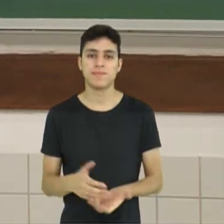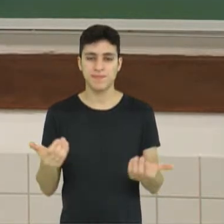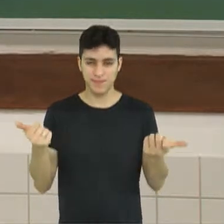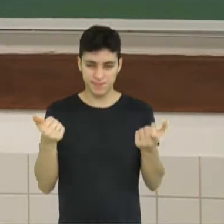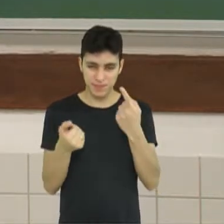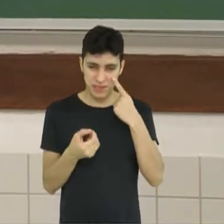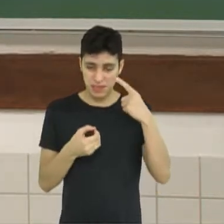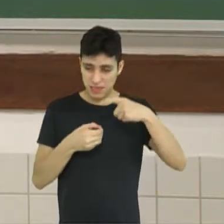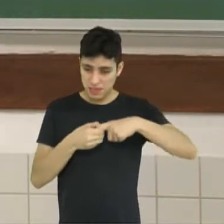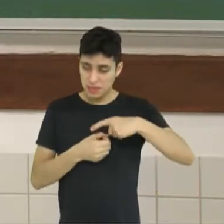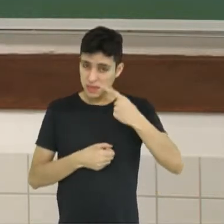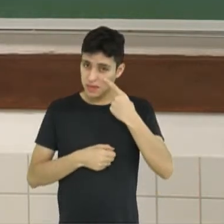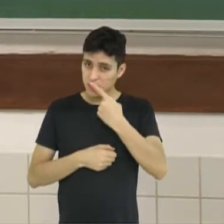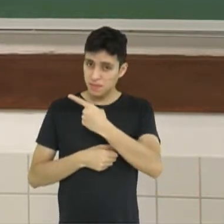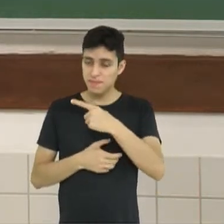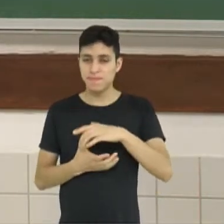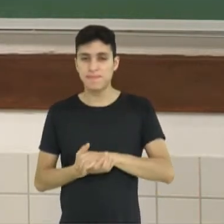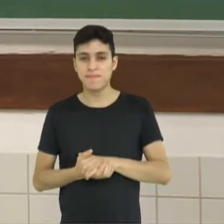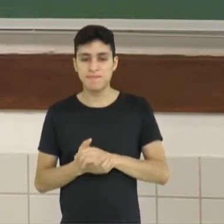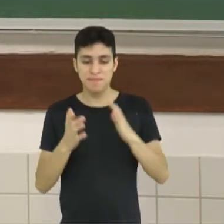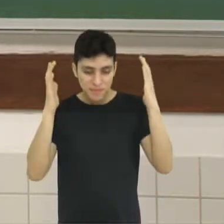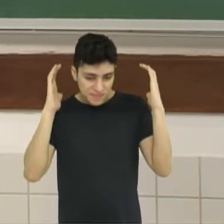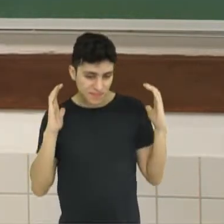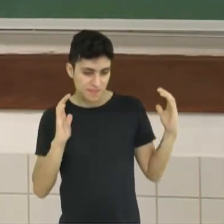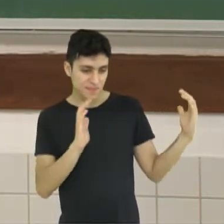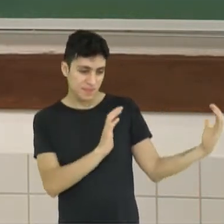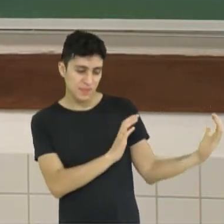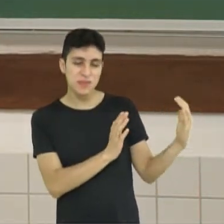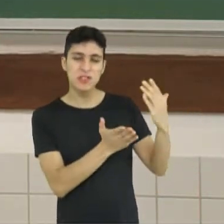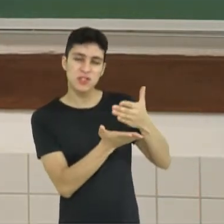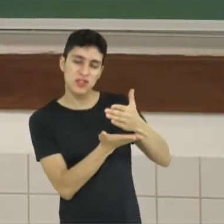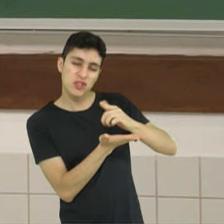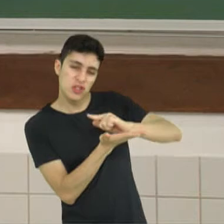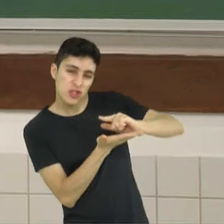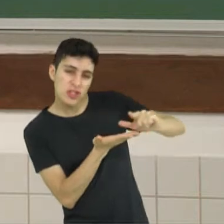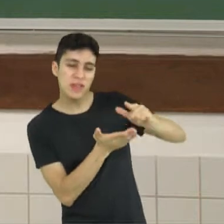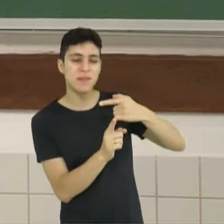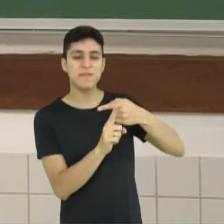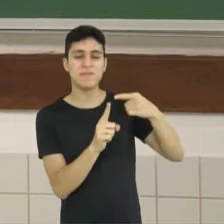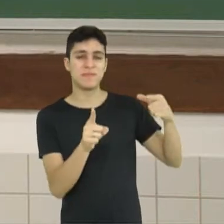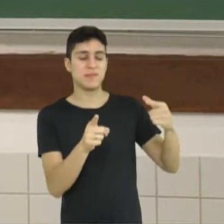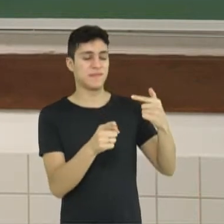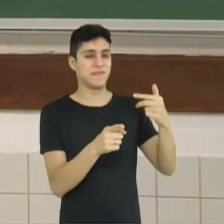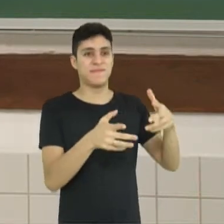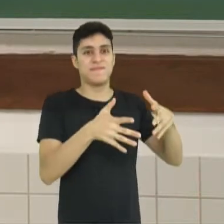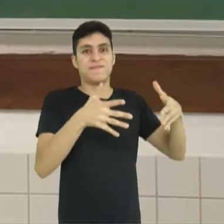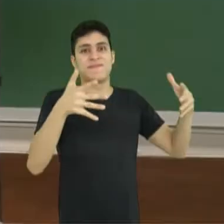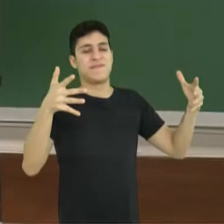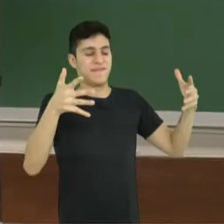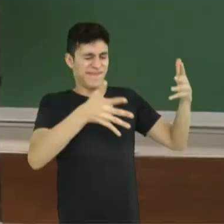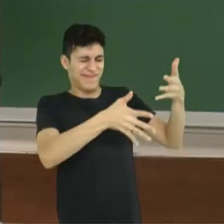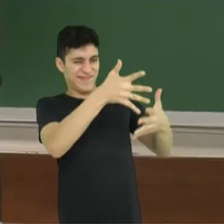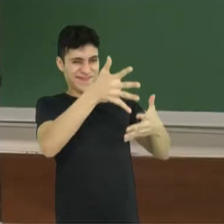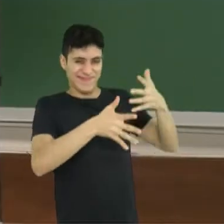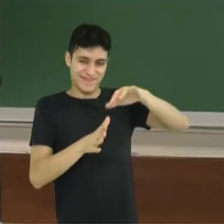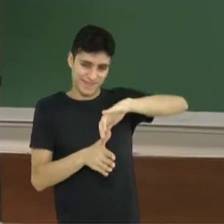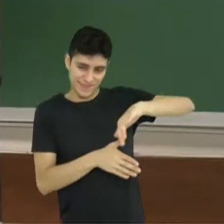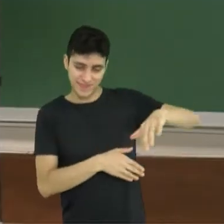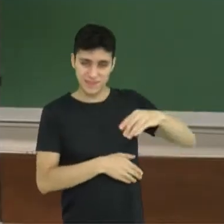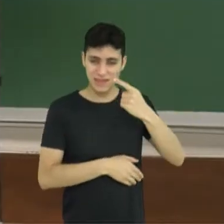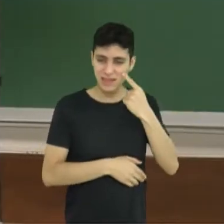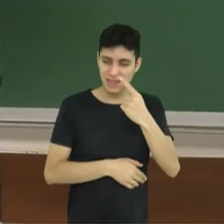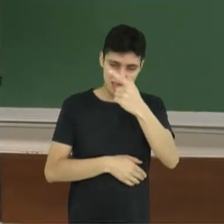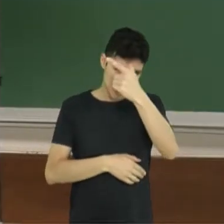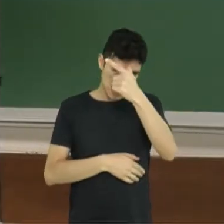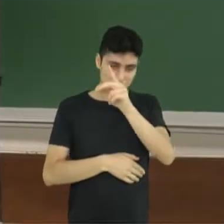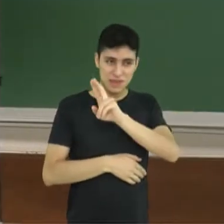Voltamos, pessoal. Voltei a ser meu personagem aqui, porque estava ocupando mais espaço que eu, né? Não tem como. Então, vamos lá, pessoal. Na Alemanha, é chamado de Casper. Na Espanha,